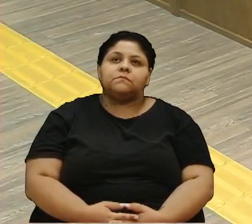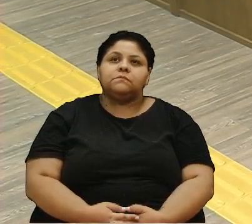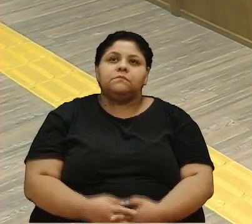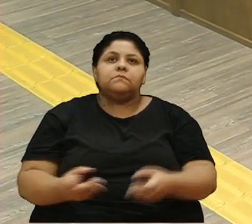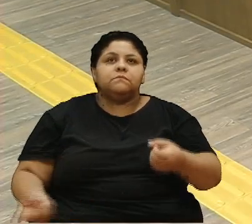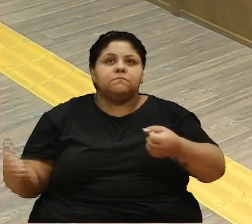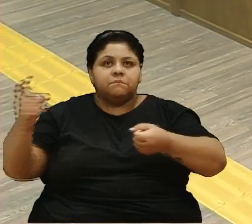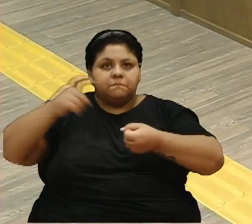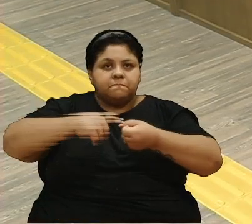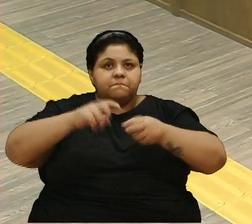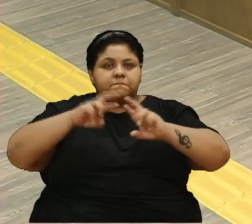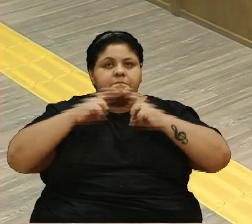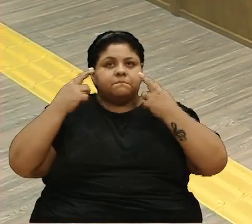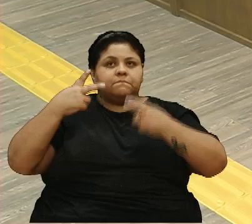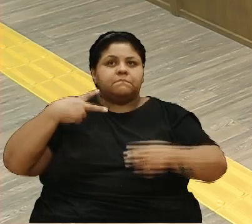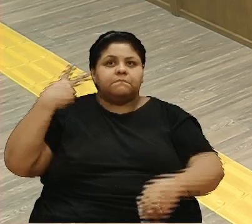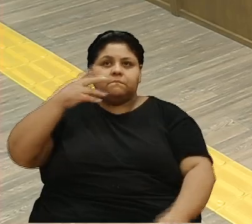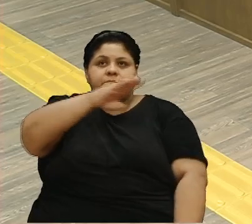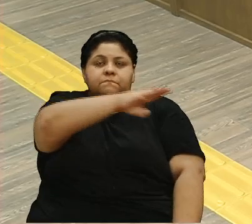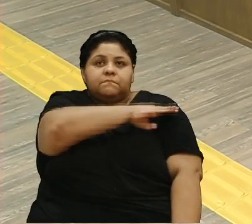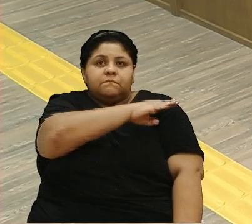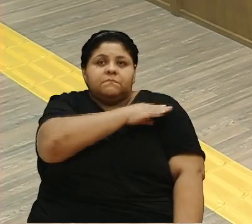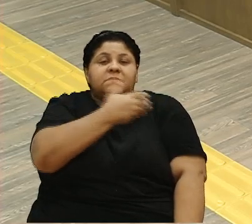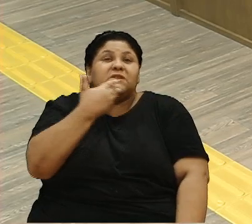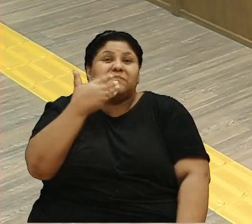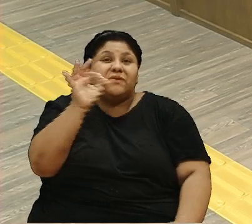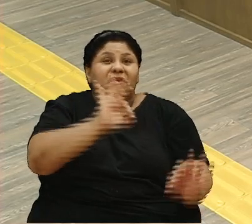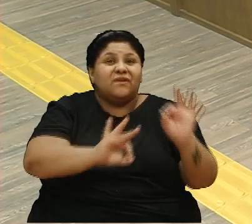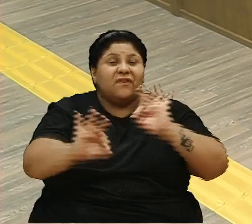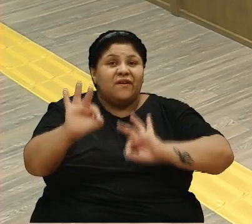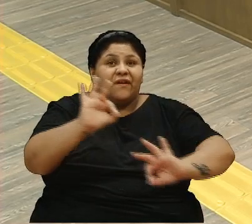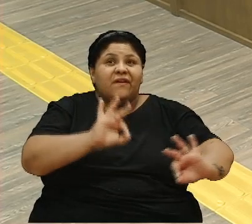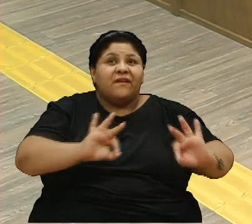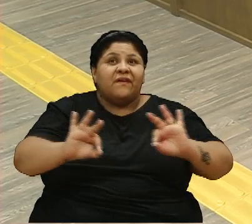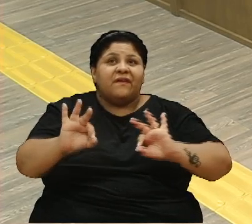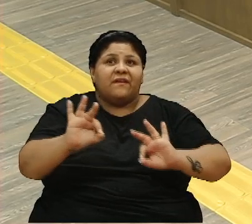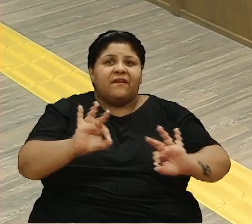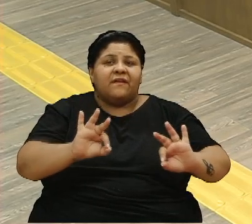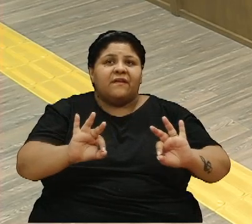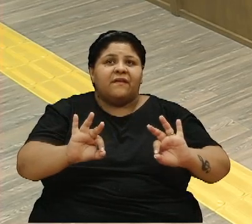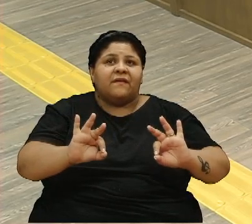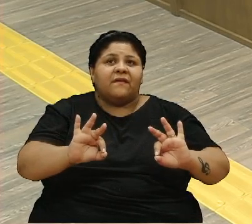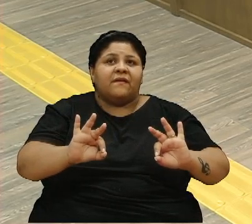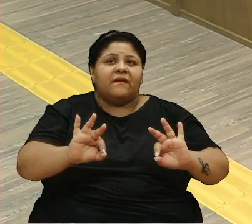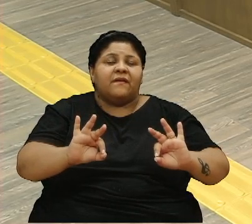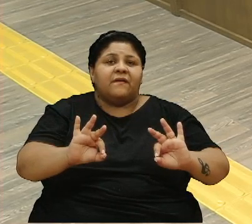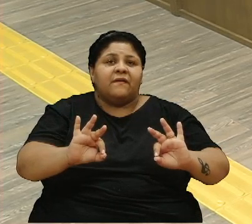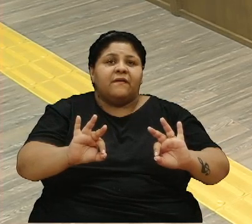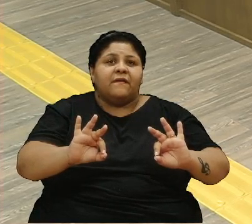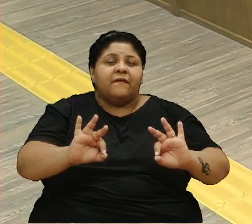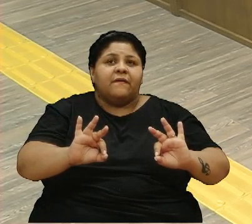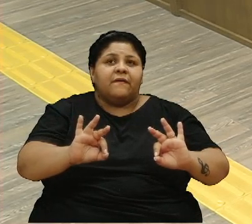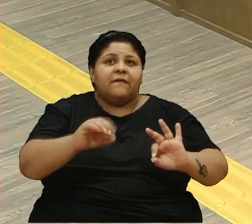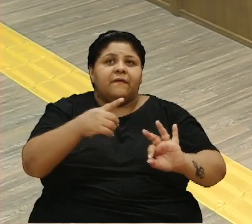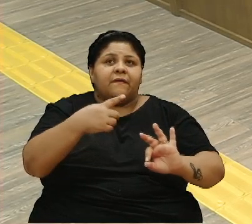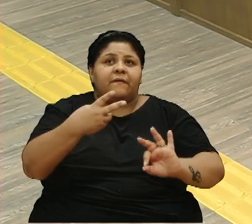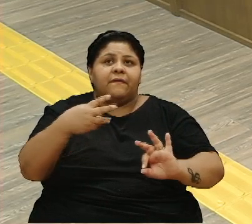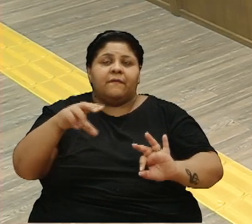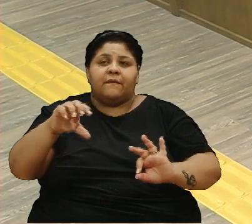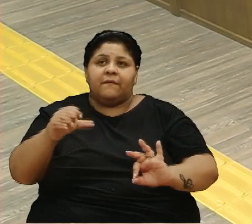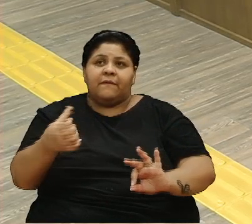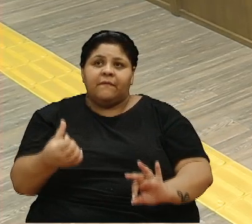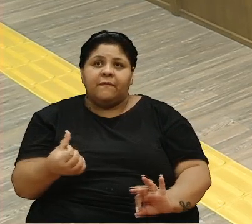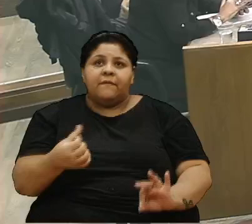Eu retorno à sessão. Vereador Ramon, o senhor fez uma questão de ordem, eu indefiro porque Artigo 209. A 136. Pois